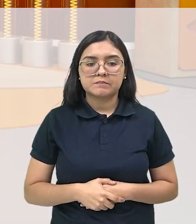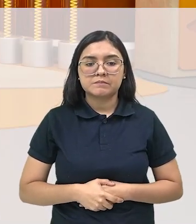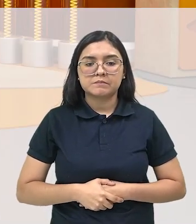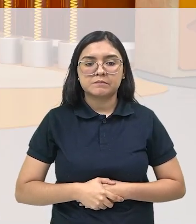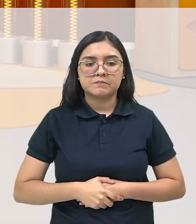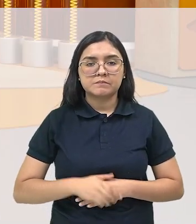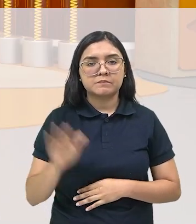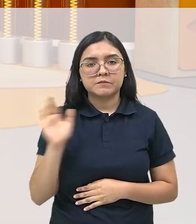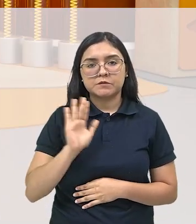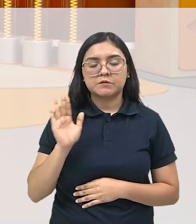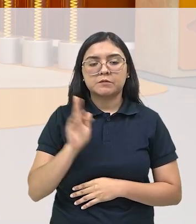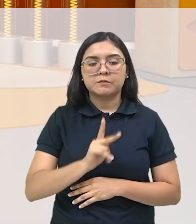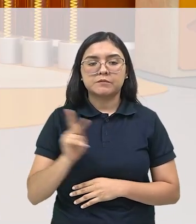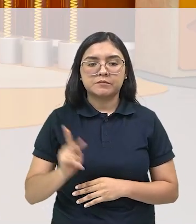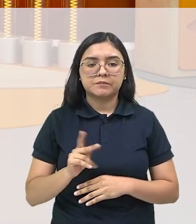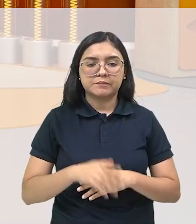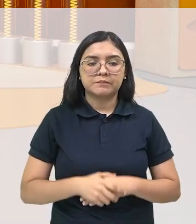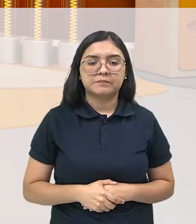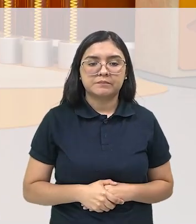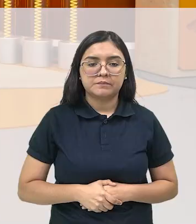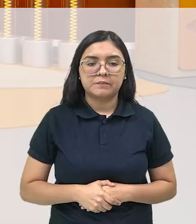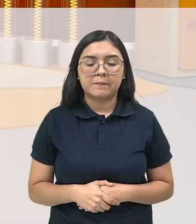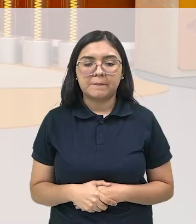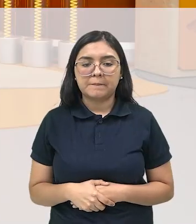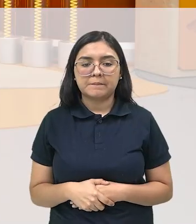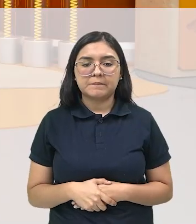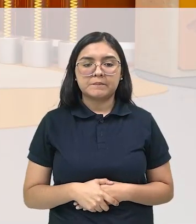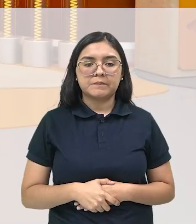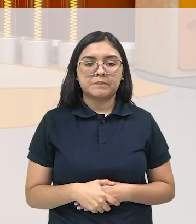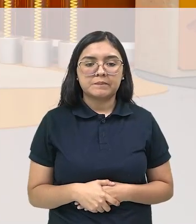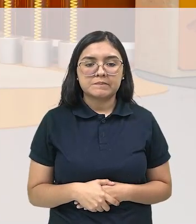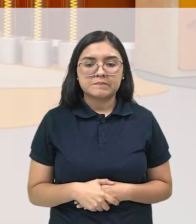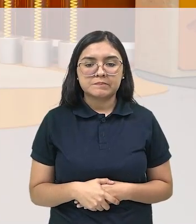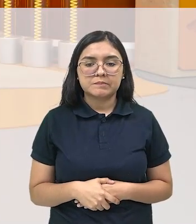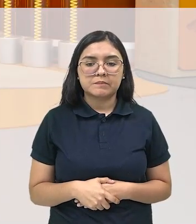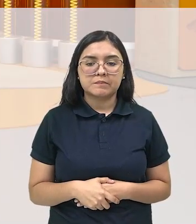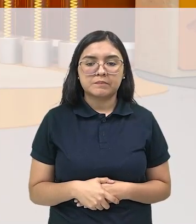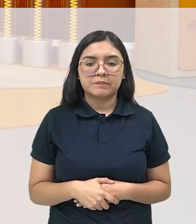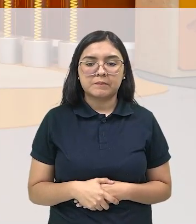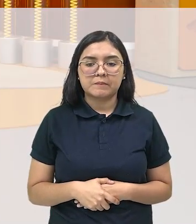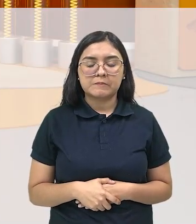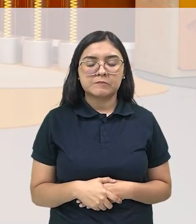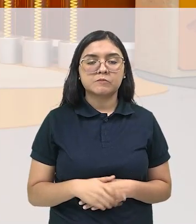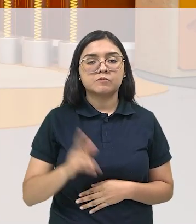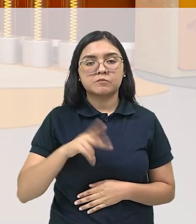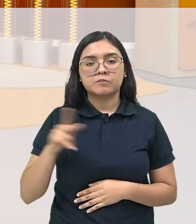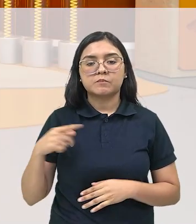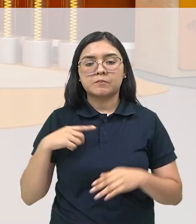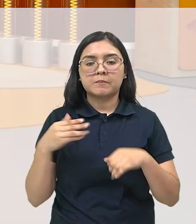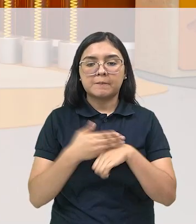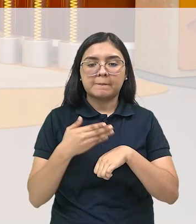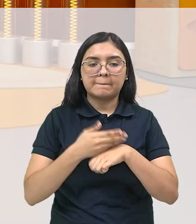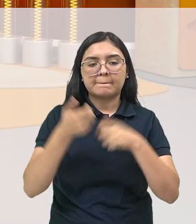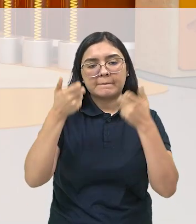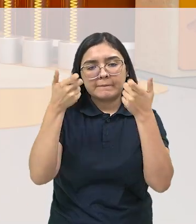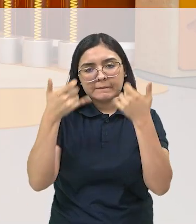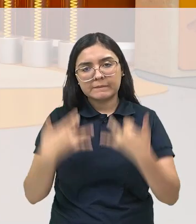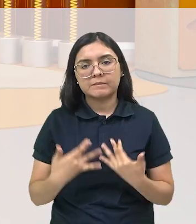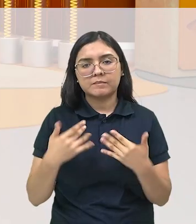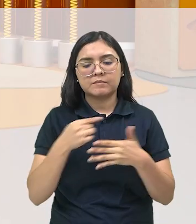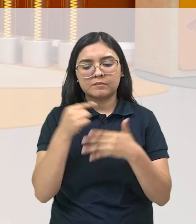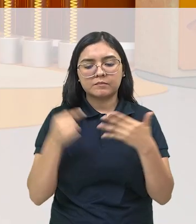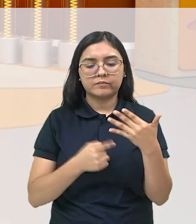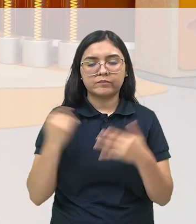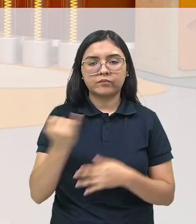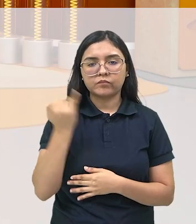tchau professor, obrigado aí por tudo, né, o professor Josino participou, comentou muitas coisas importantes,